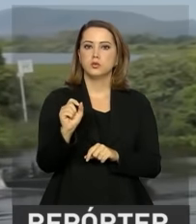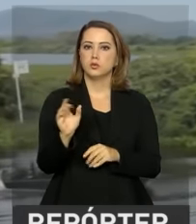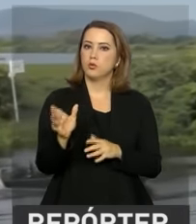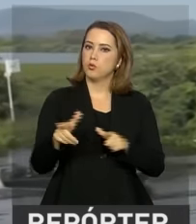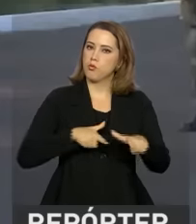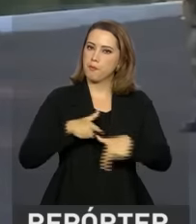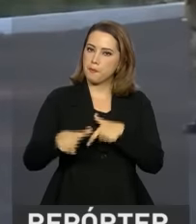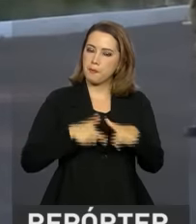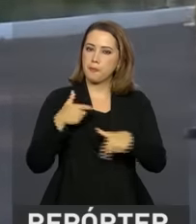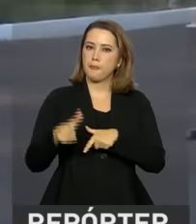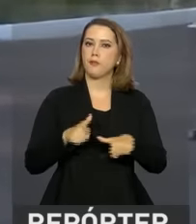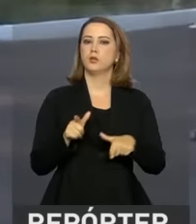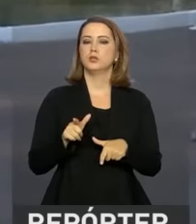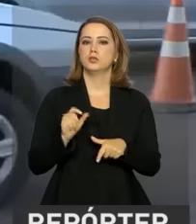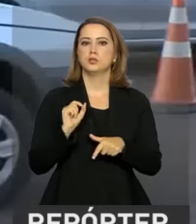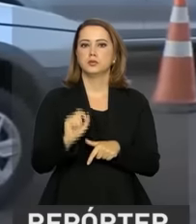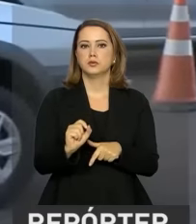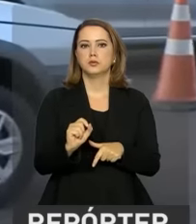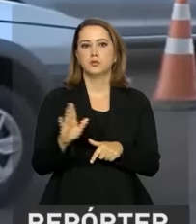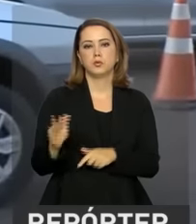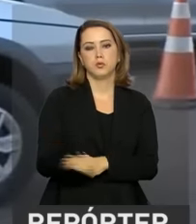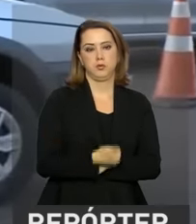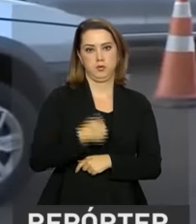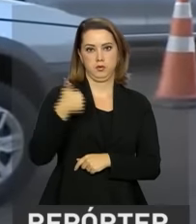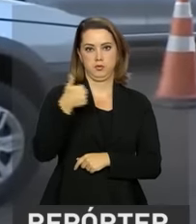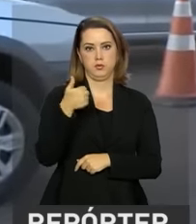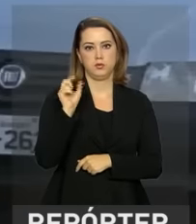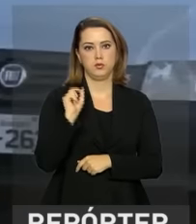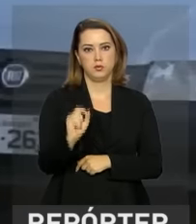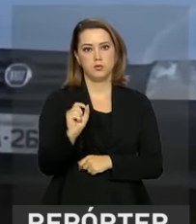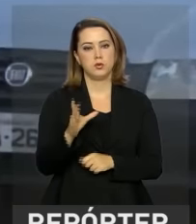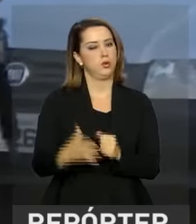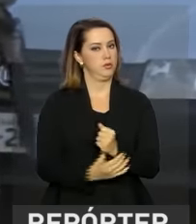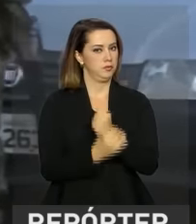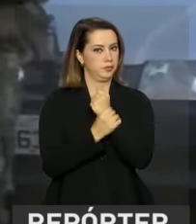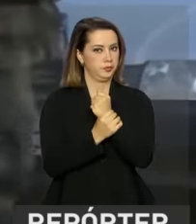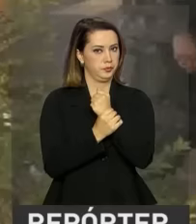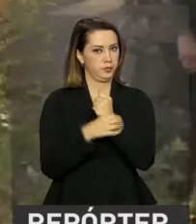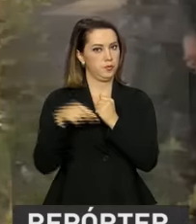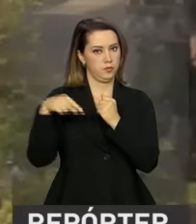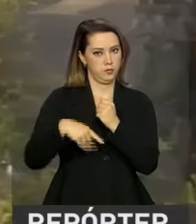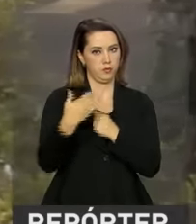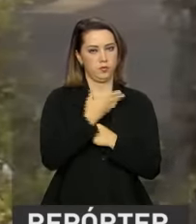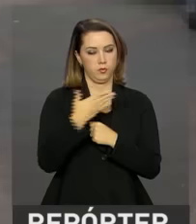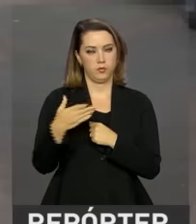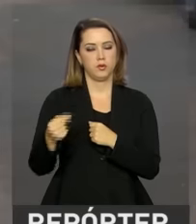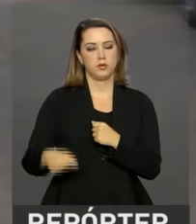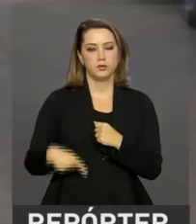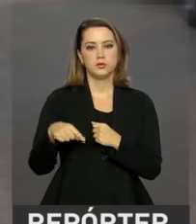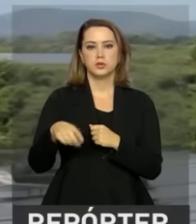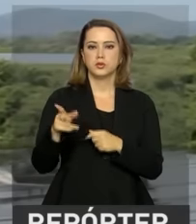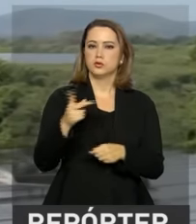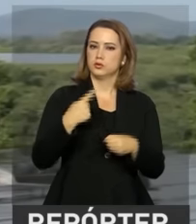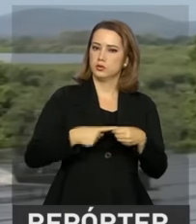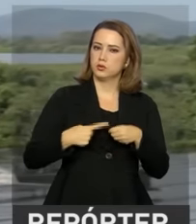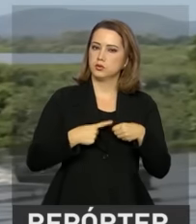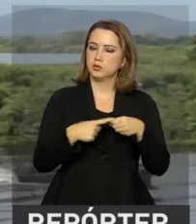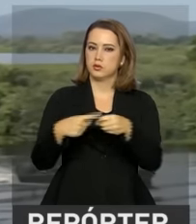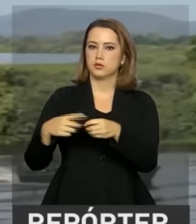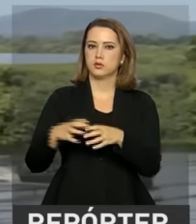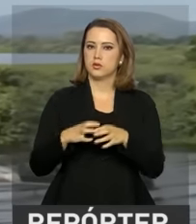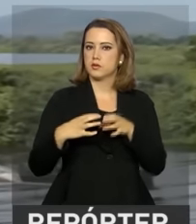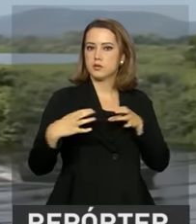a em termos de melhorar os índices de Segurança Pública que nós temos sobretudo nas nossas cidades grandes